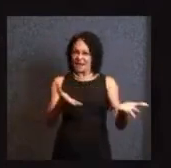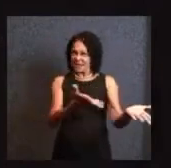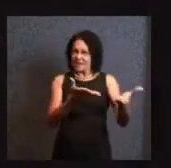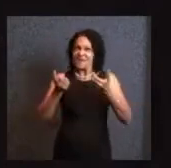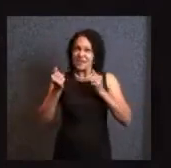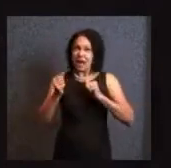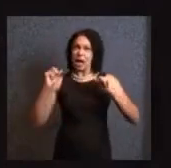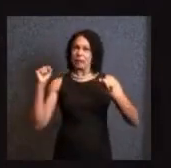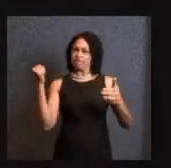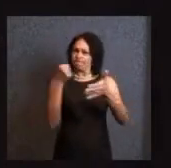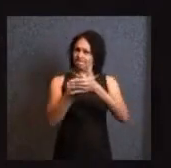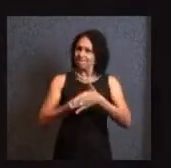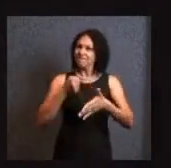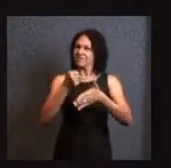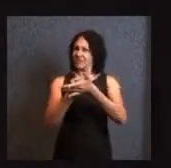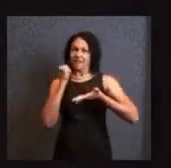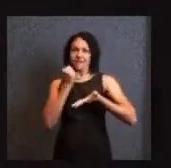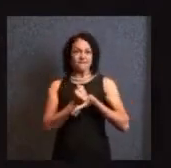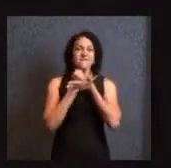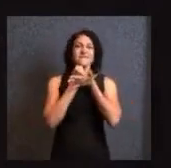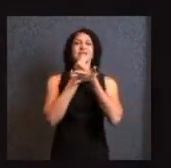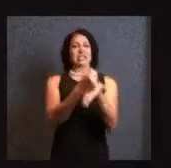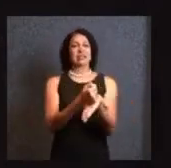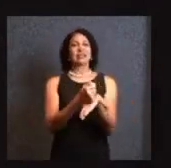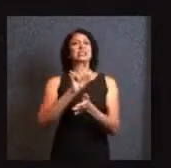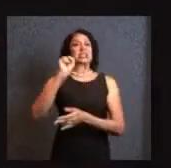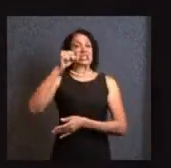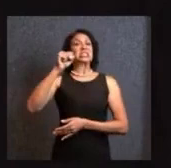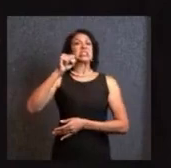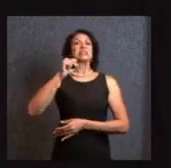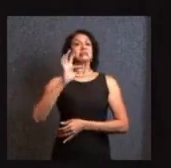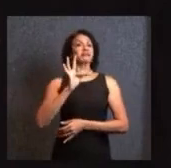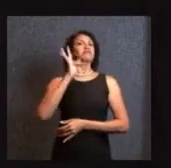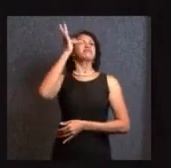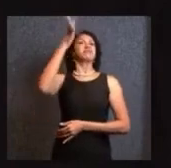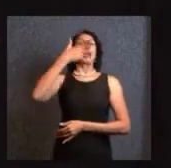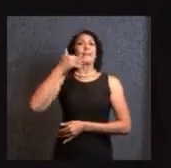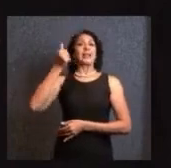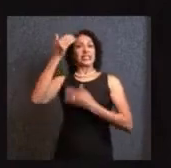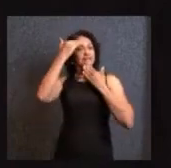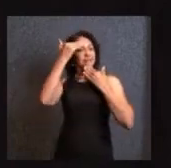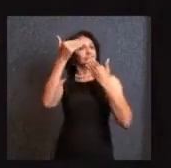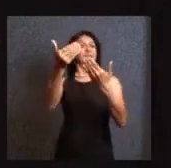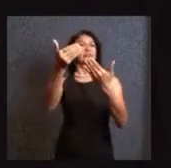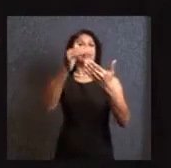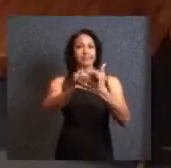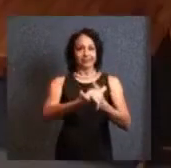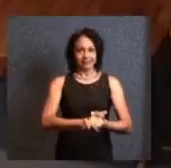crianças, vamos apoiá-las e vamos colher os bons frutos disso. Muito obrigada.